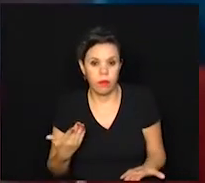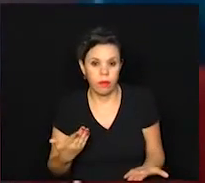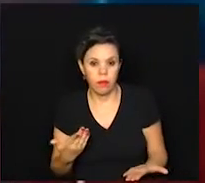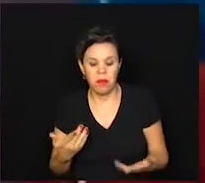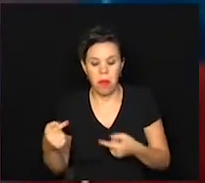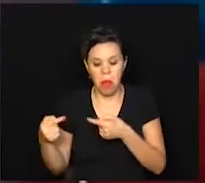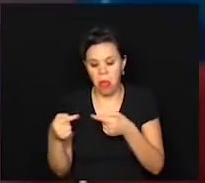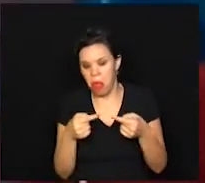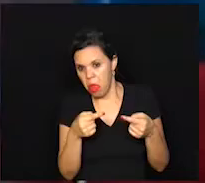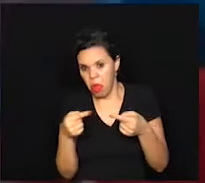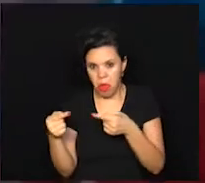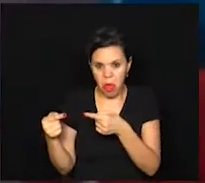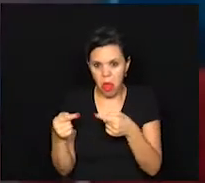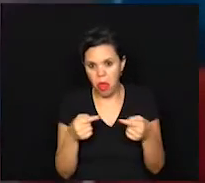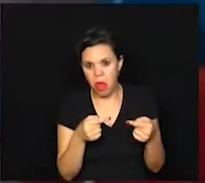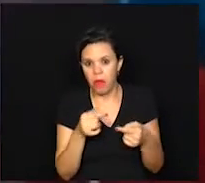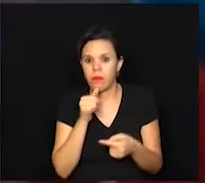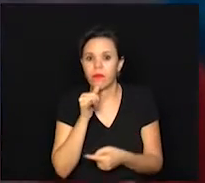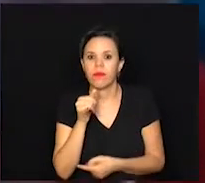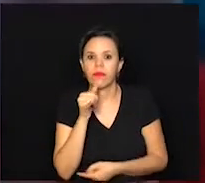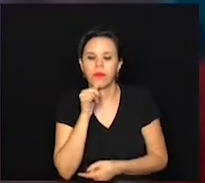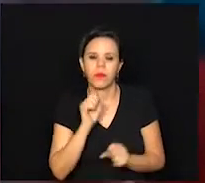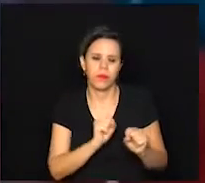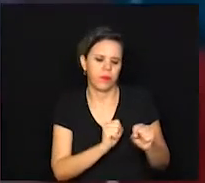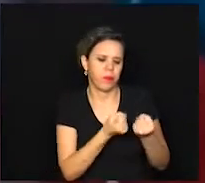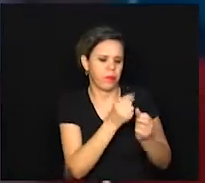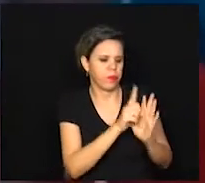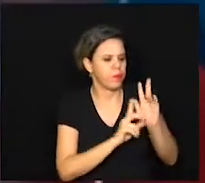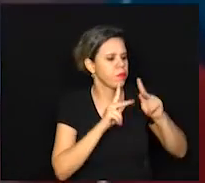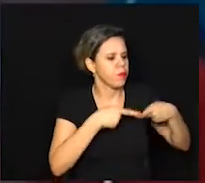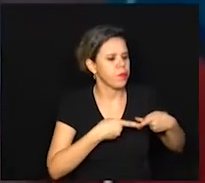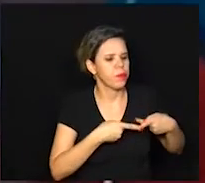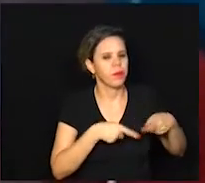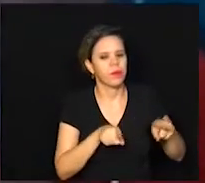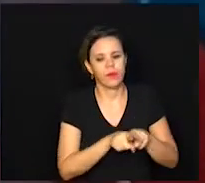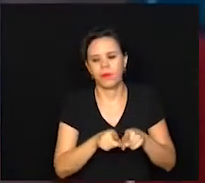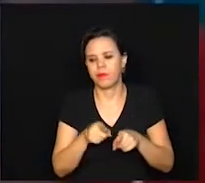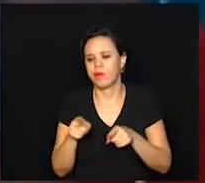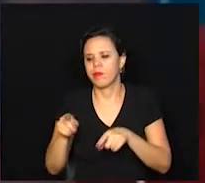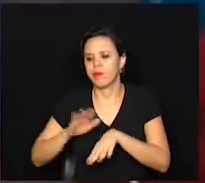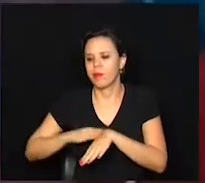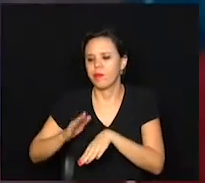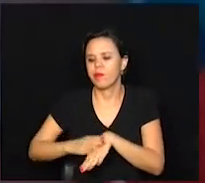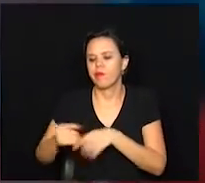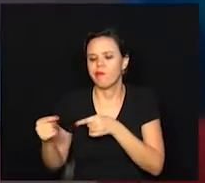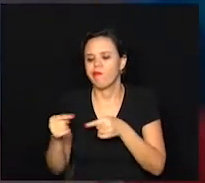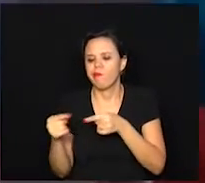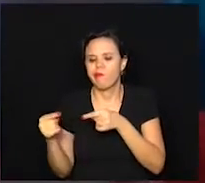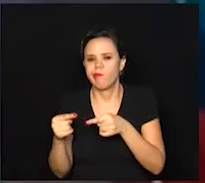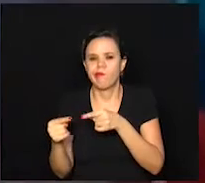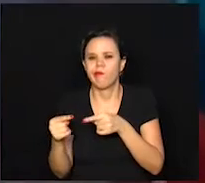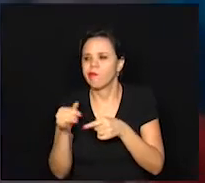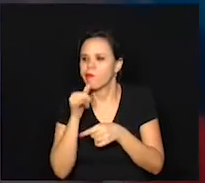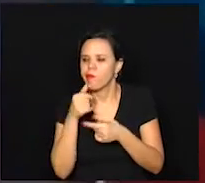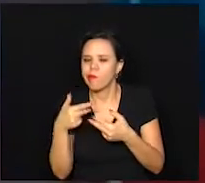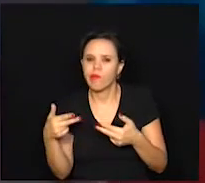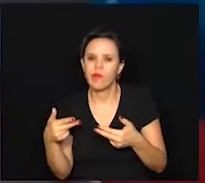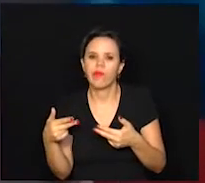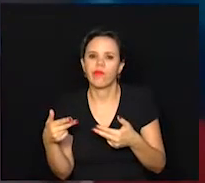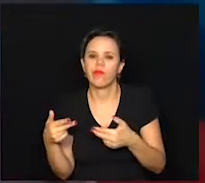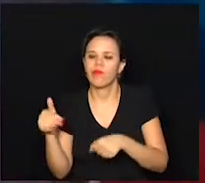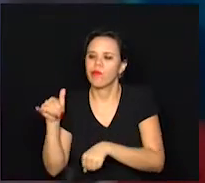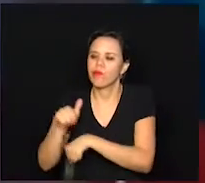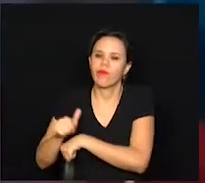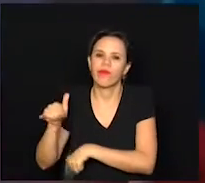disputa entre a defesa dos direitos humanos e algo que, no nosso ponto de vista, a ausência